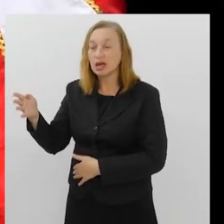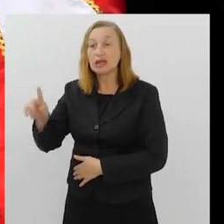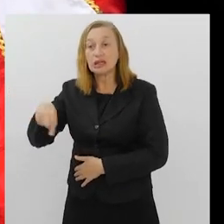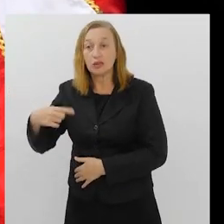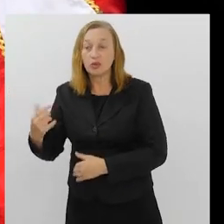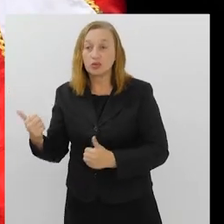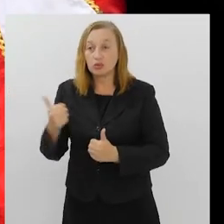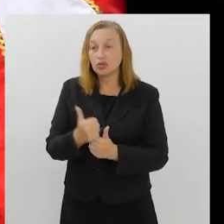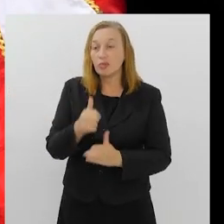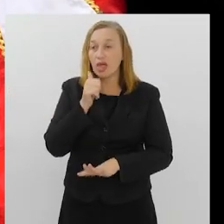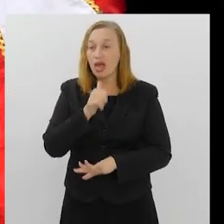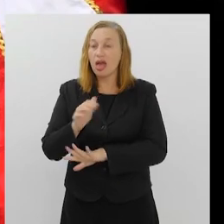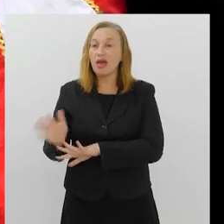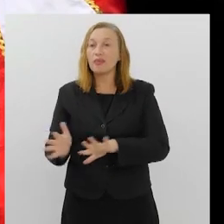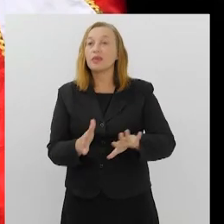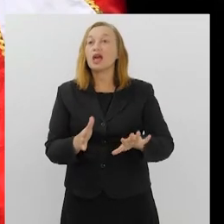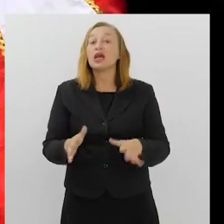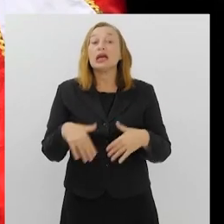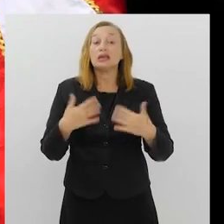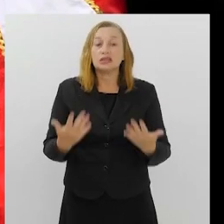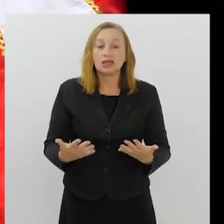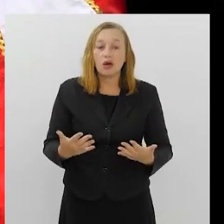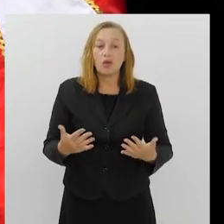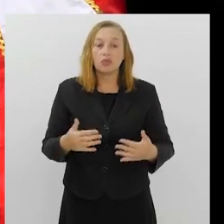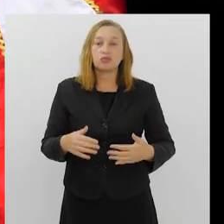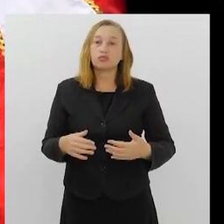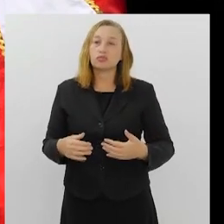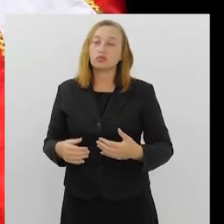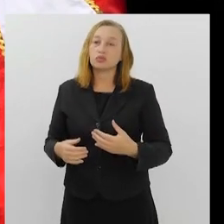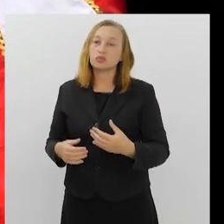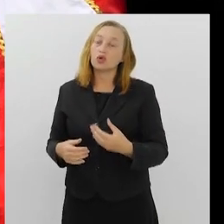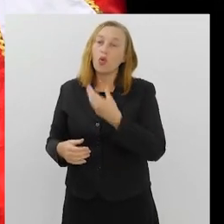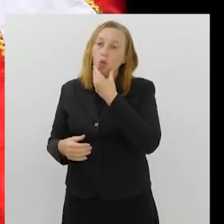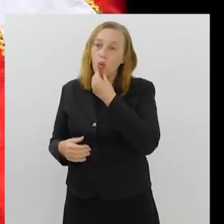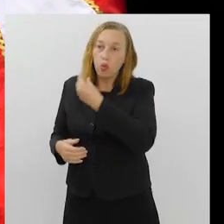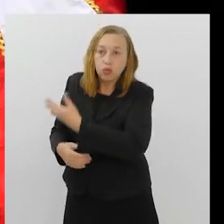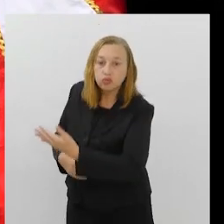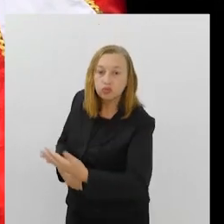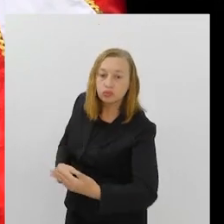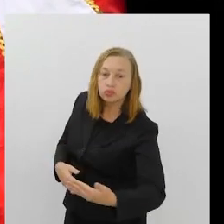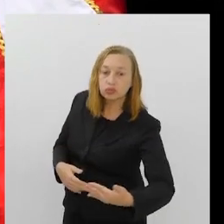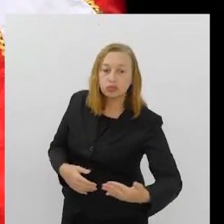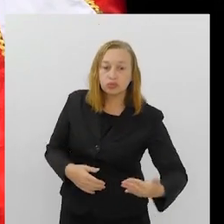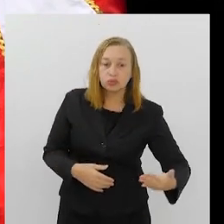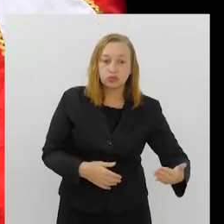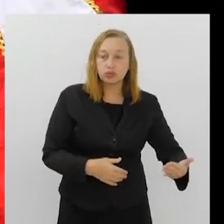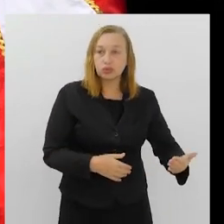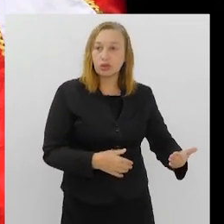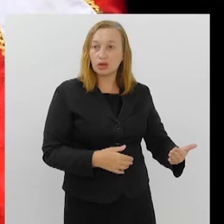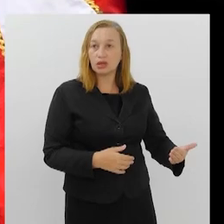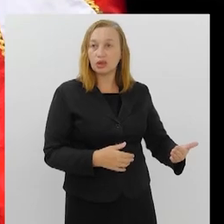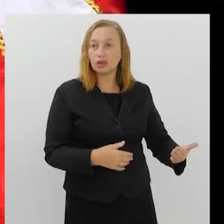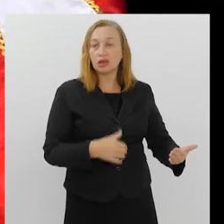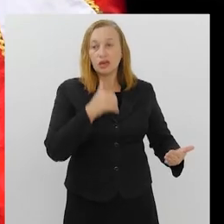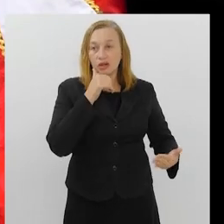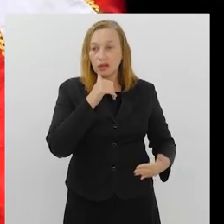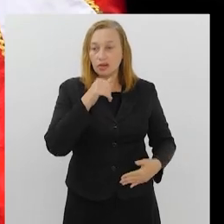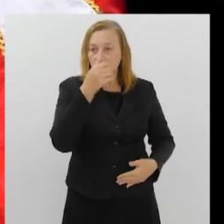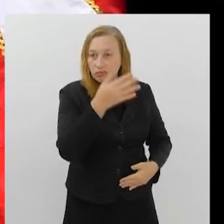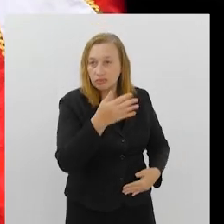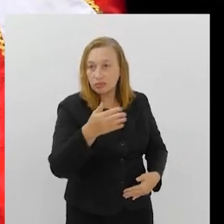pavilhão. Então o mestre-sala ele tá ali para cortejar, para defender, para evitar, não tocar, sempre ali cortejando e a